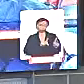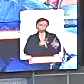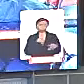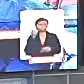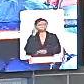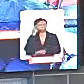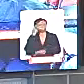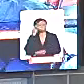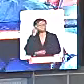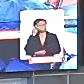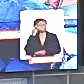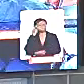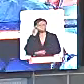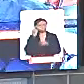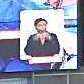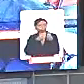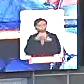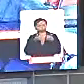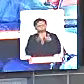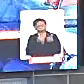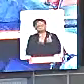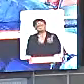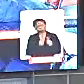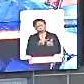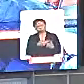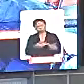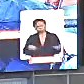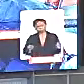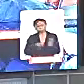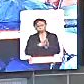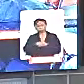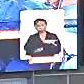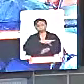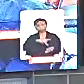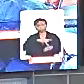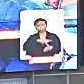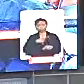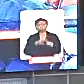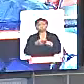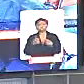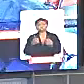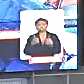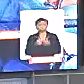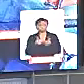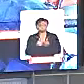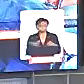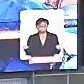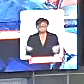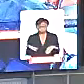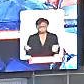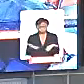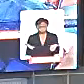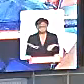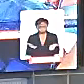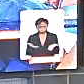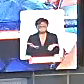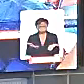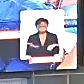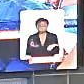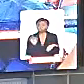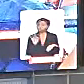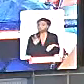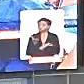eh do nosso país porque o nosso transporte hoje na verdade ele não atende só a pessoa